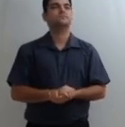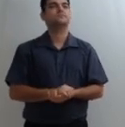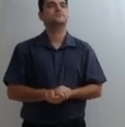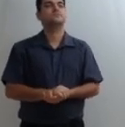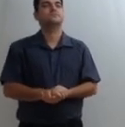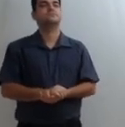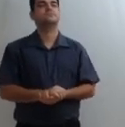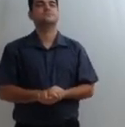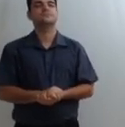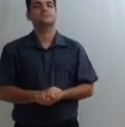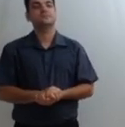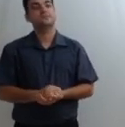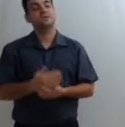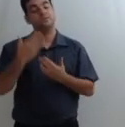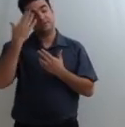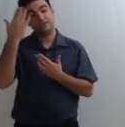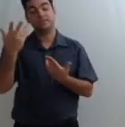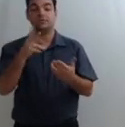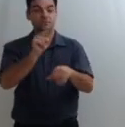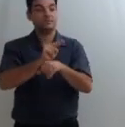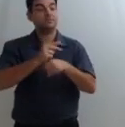Vossas Excelências a visão defensiva. Muito obrigado.